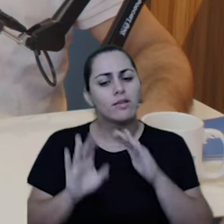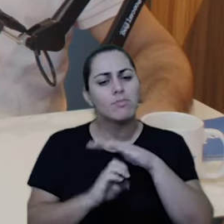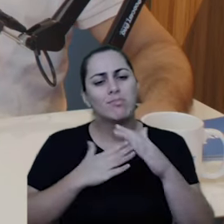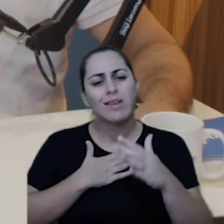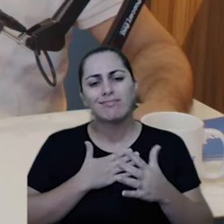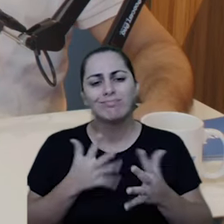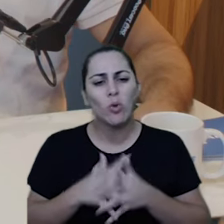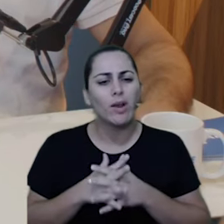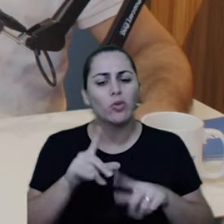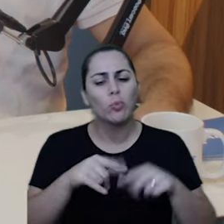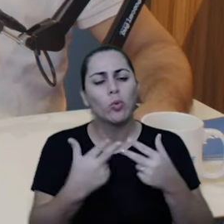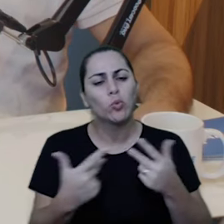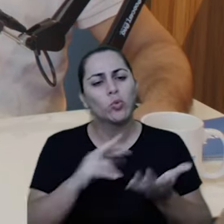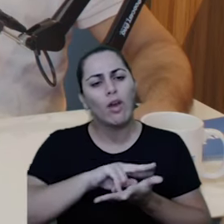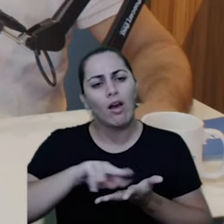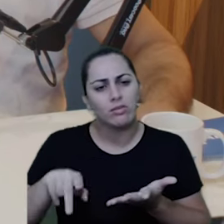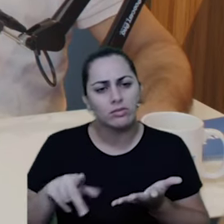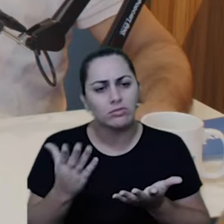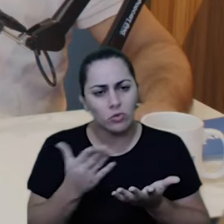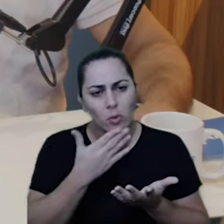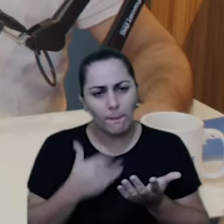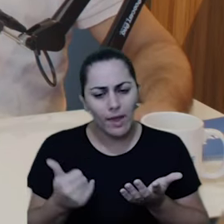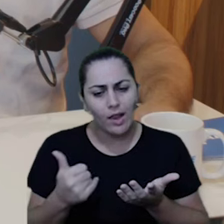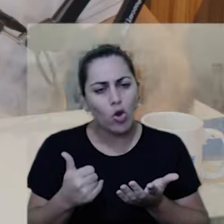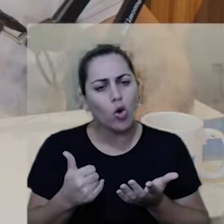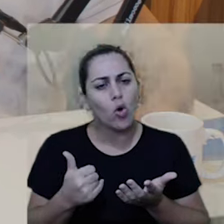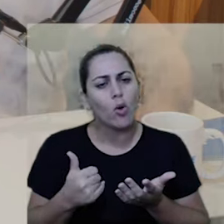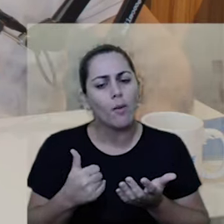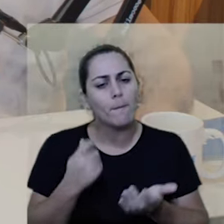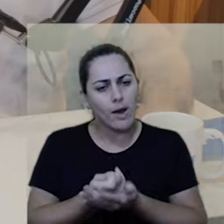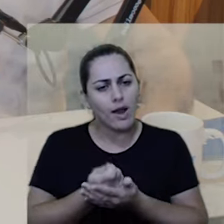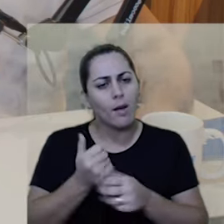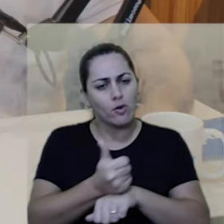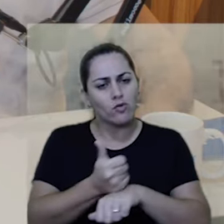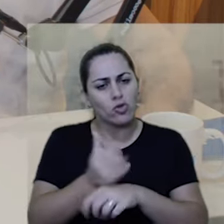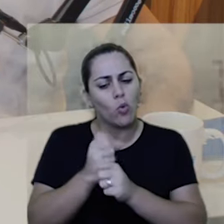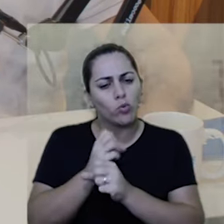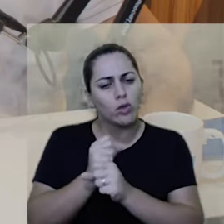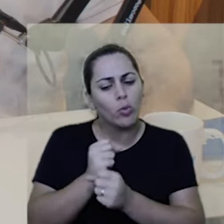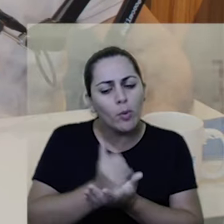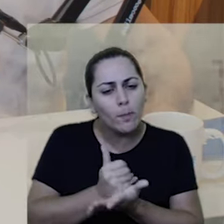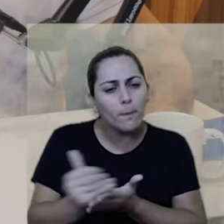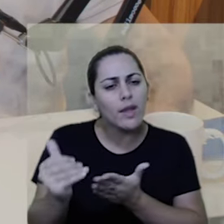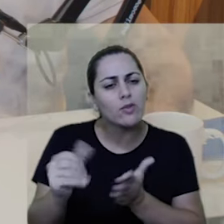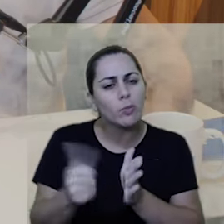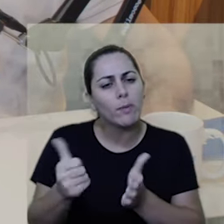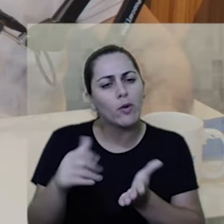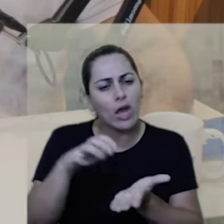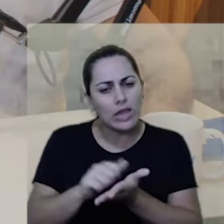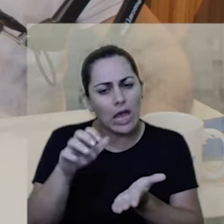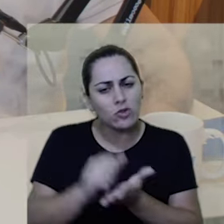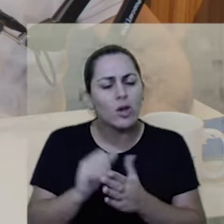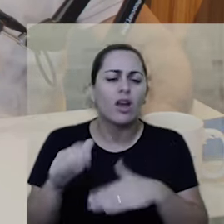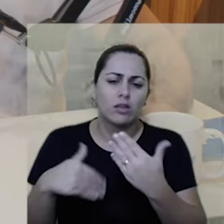empresa é muito complexa tem muitos produtos Será que não vale a pena você contratar um contador pelo menos para esse primeiro acesso de cadastramento